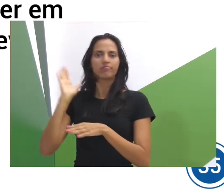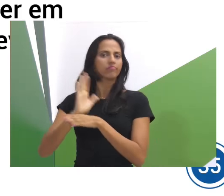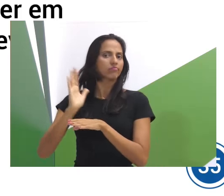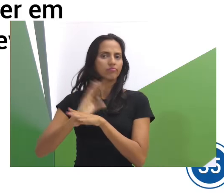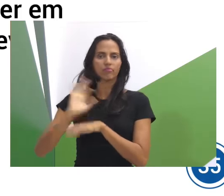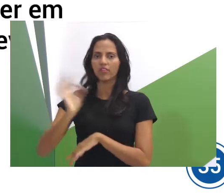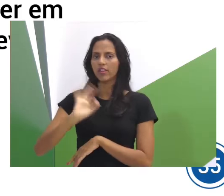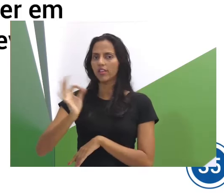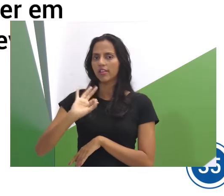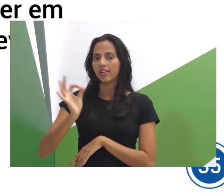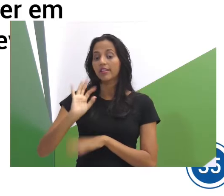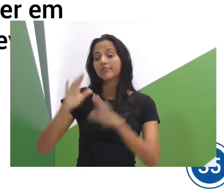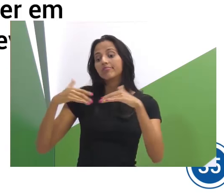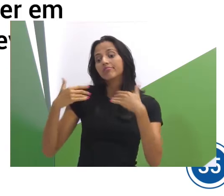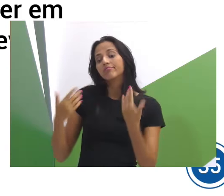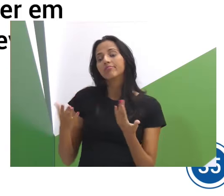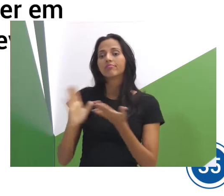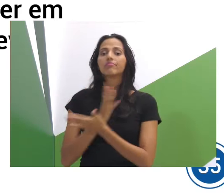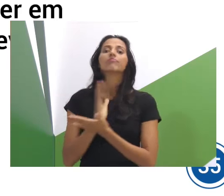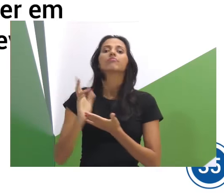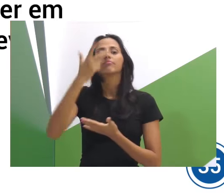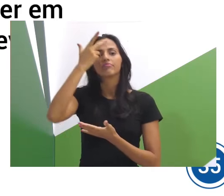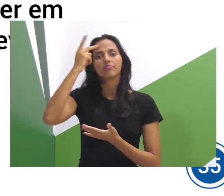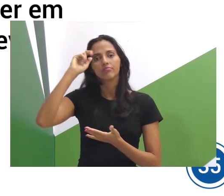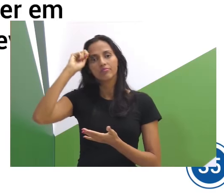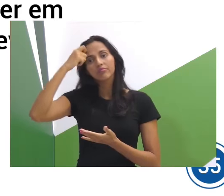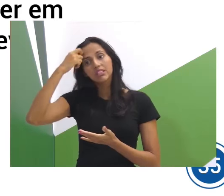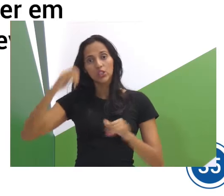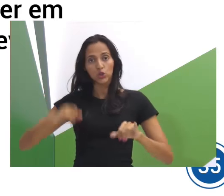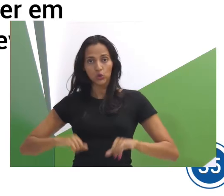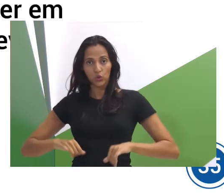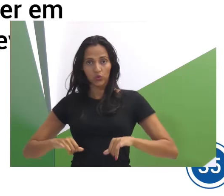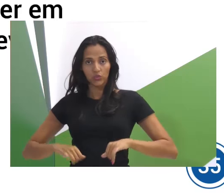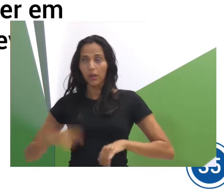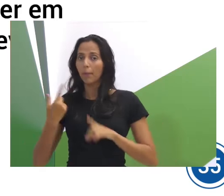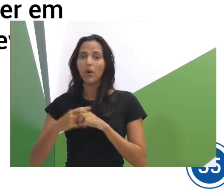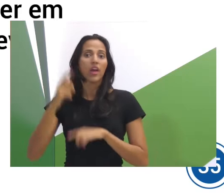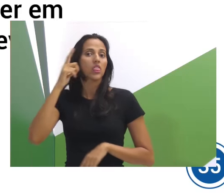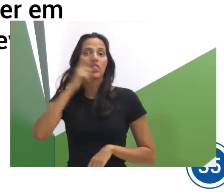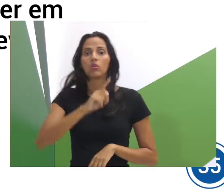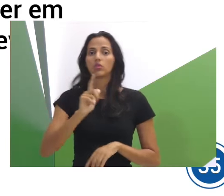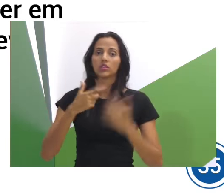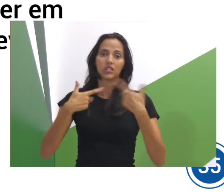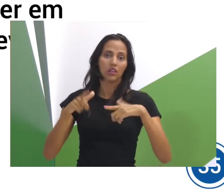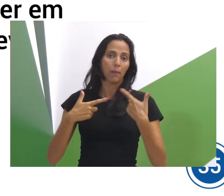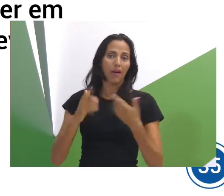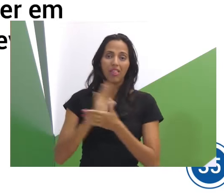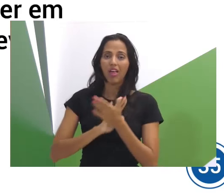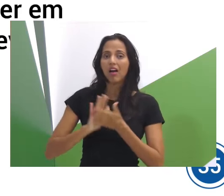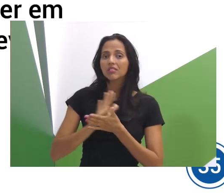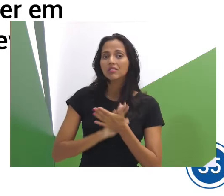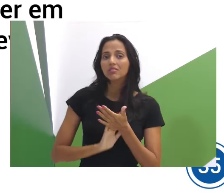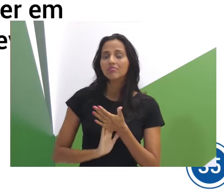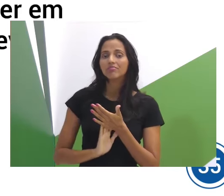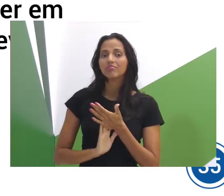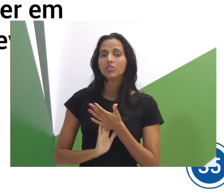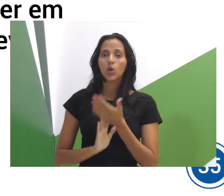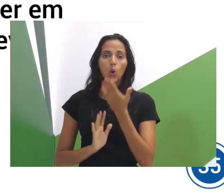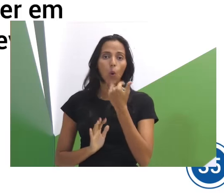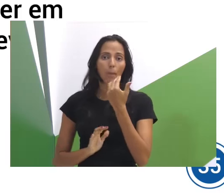passaram por dificuldades, após a liberdade, muitos não conseguiam empregos, não conseguiam se colocar no trabalho